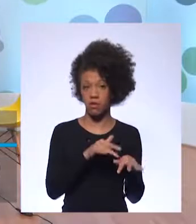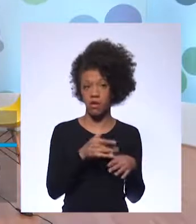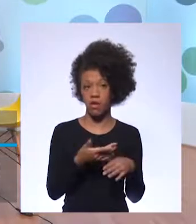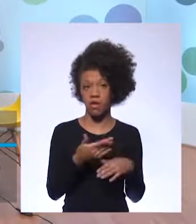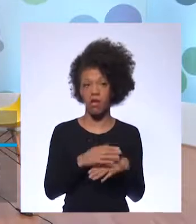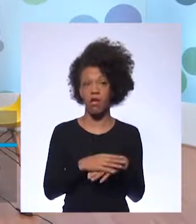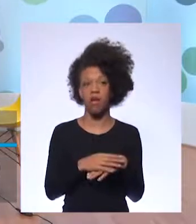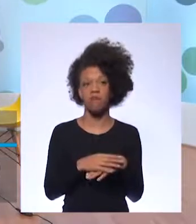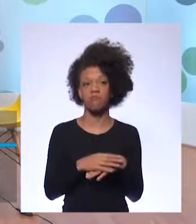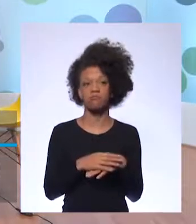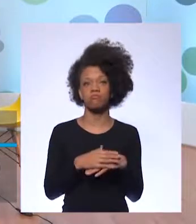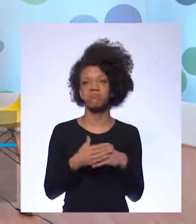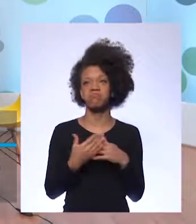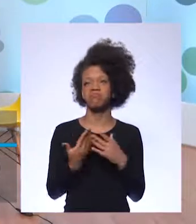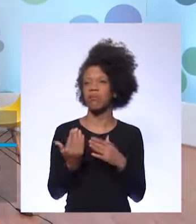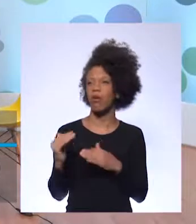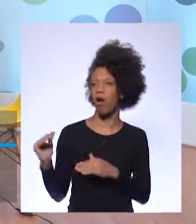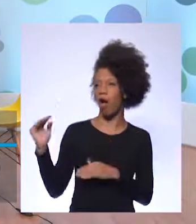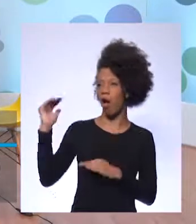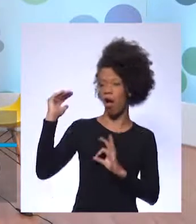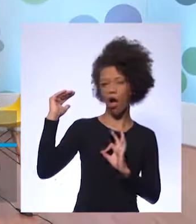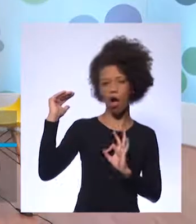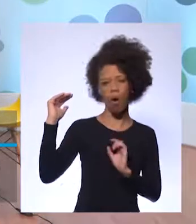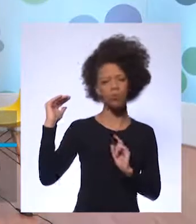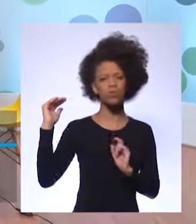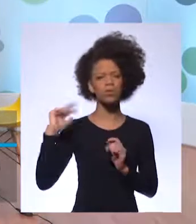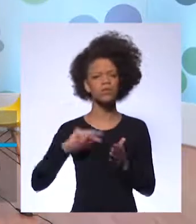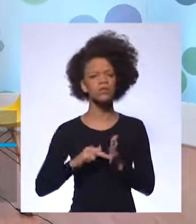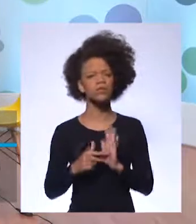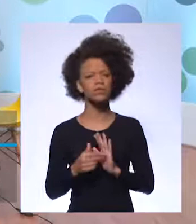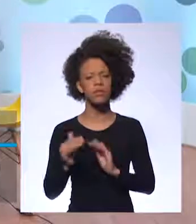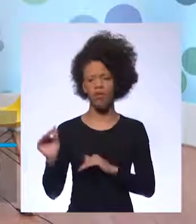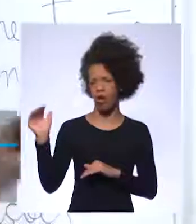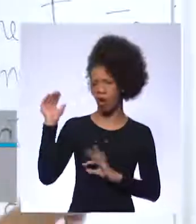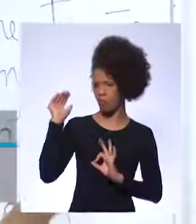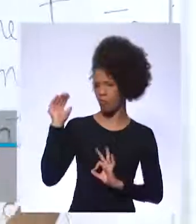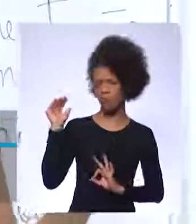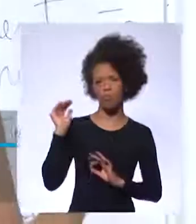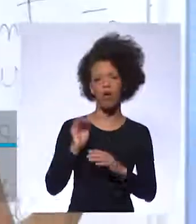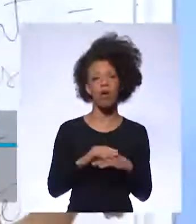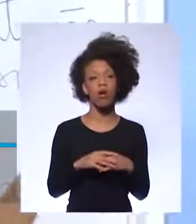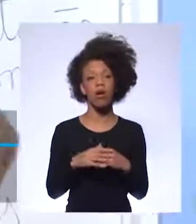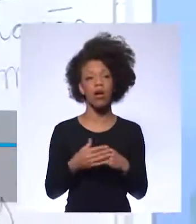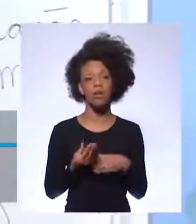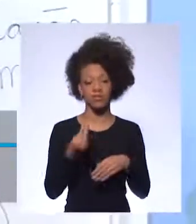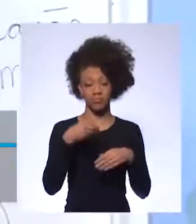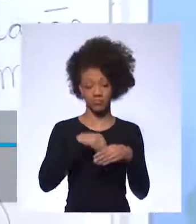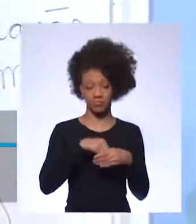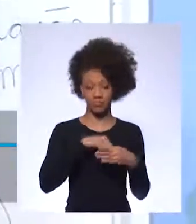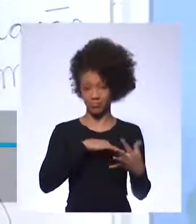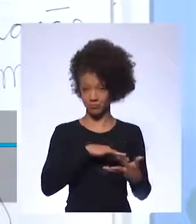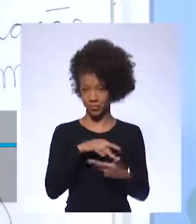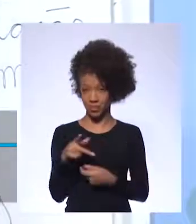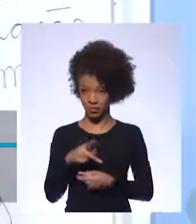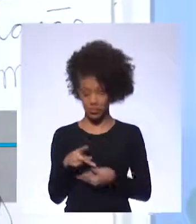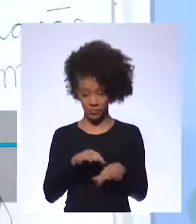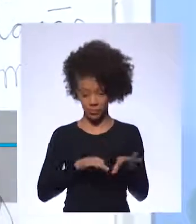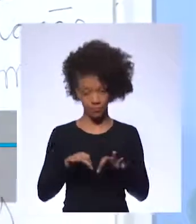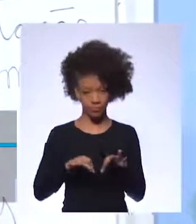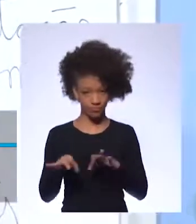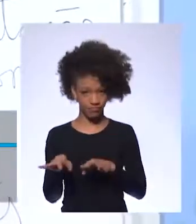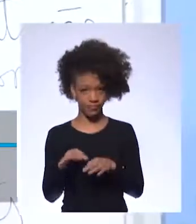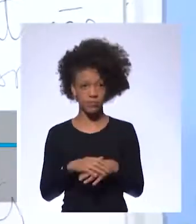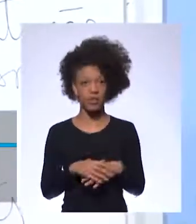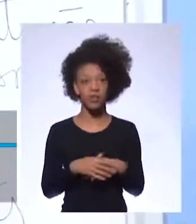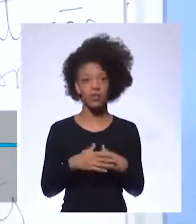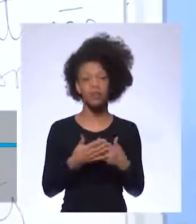autossuficiente o que é autossuficiente significa que aqui dentro desse mundo feudal que a professora está construindo